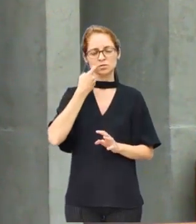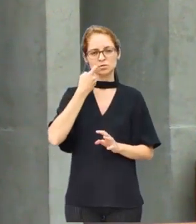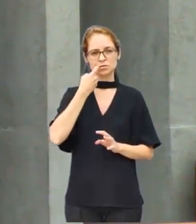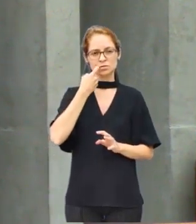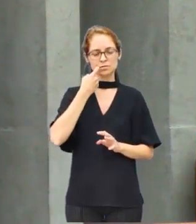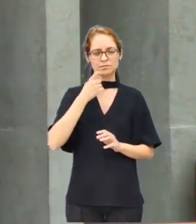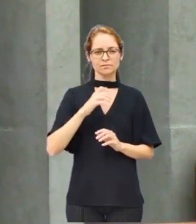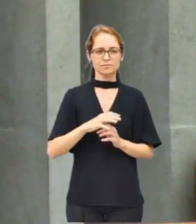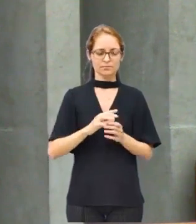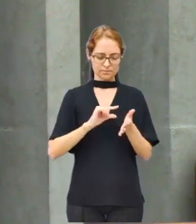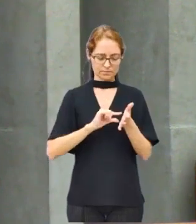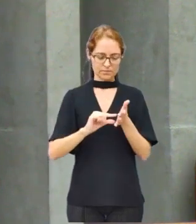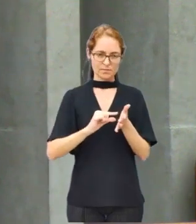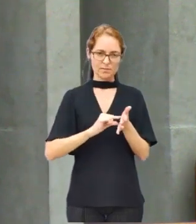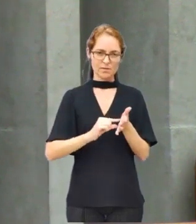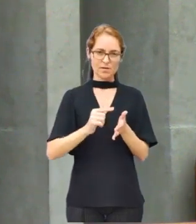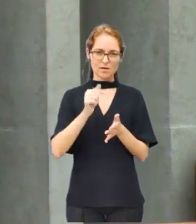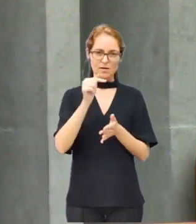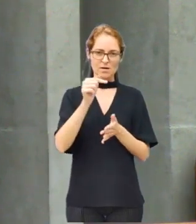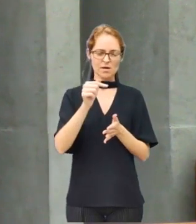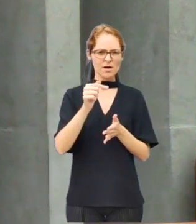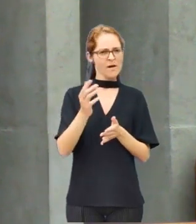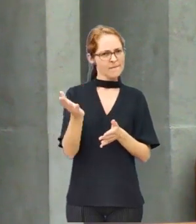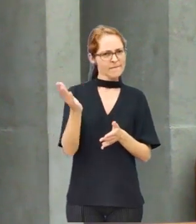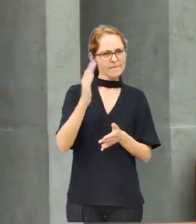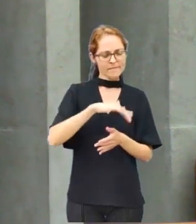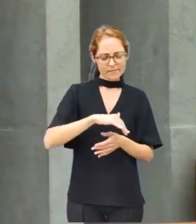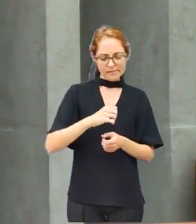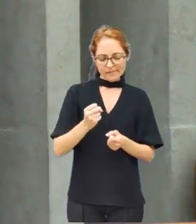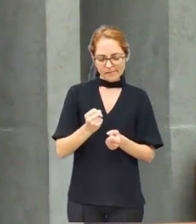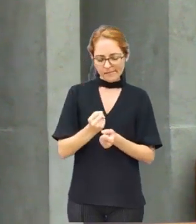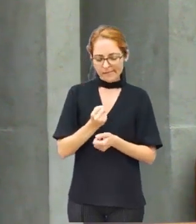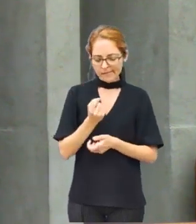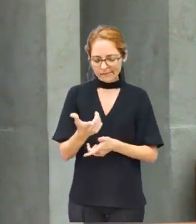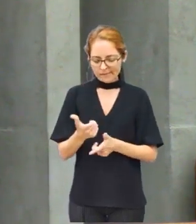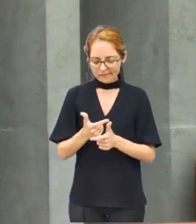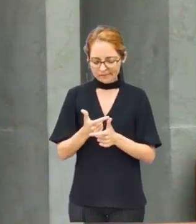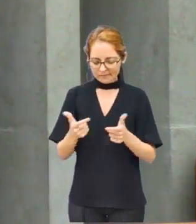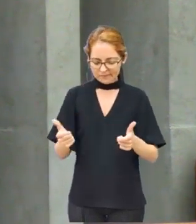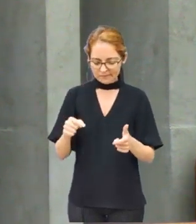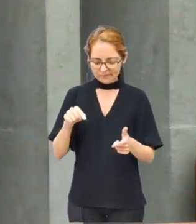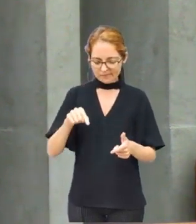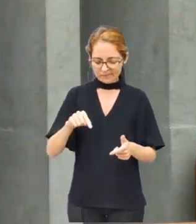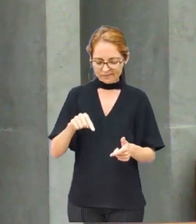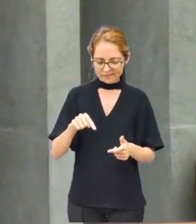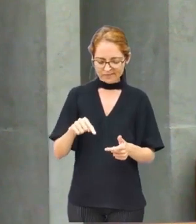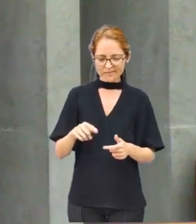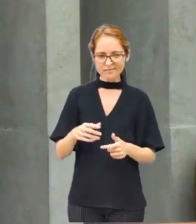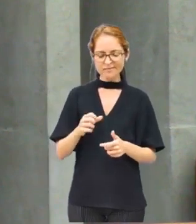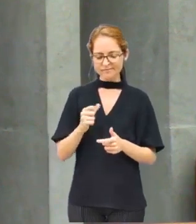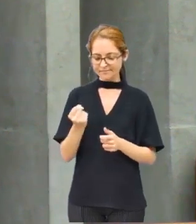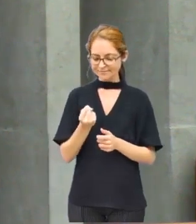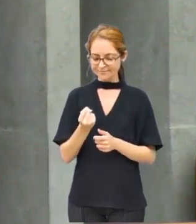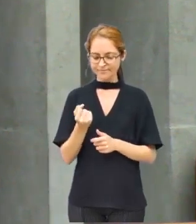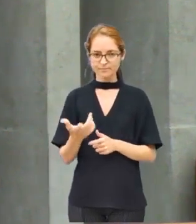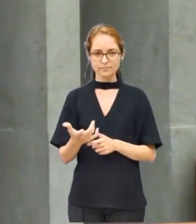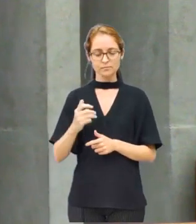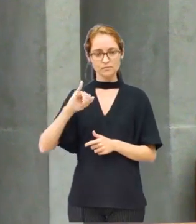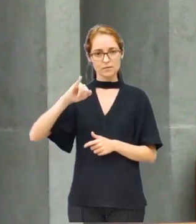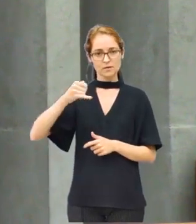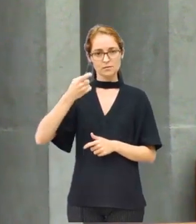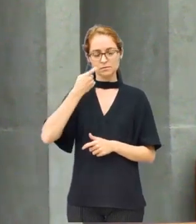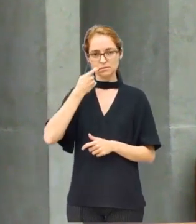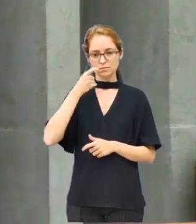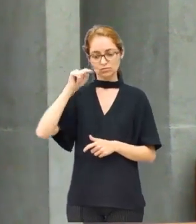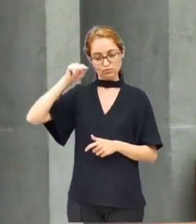Versículo 7, diziam uns aos outros, vinde, lancemos sorte para que saibamos por causa de quem nos sobrevê esse mal. E lançaram sorte, e a sorte caiu sobre Jonas. E lhe